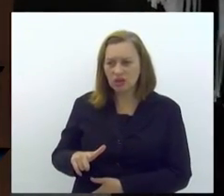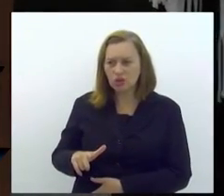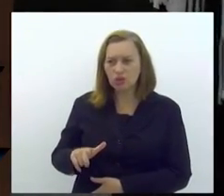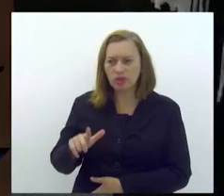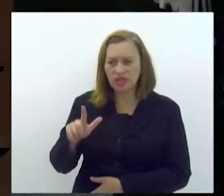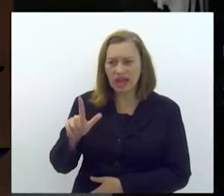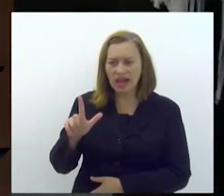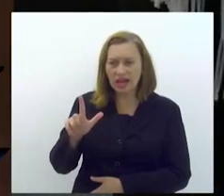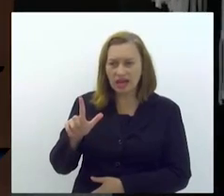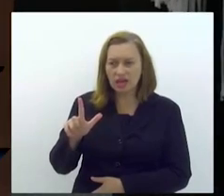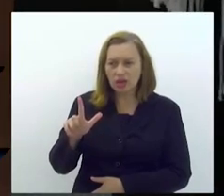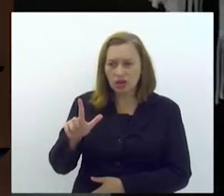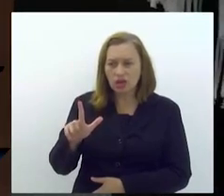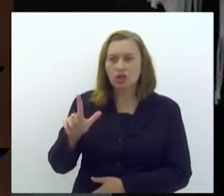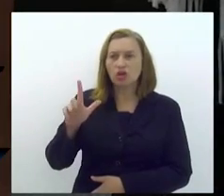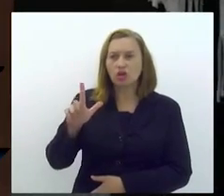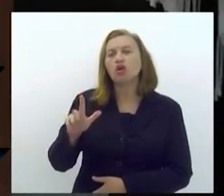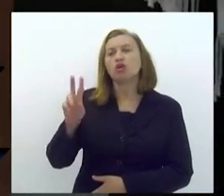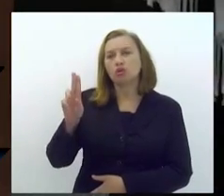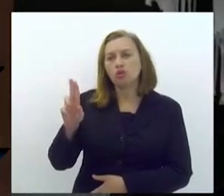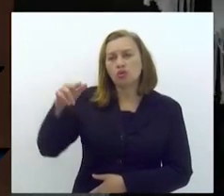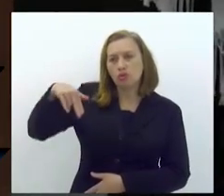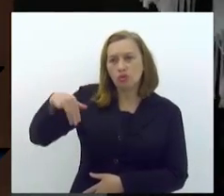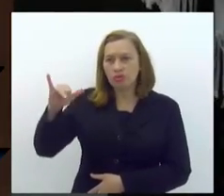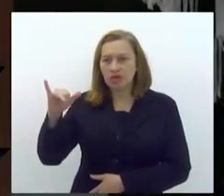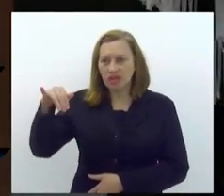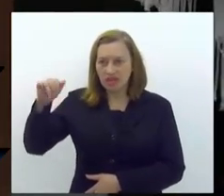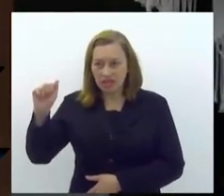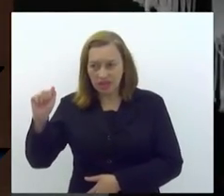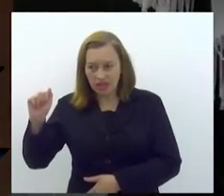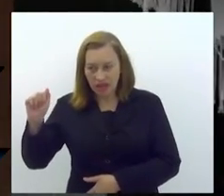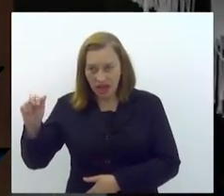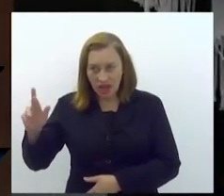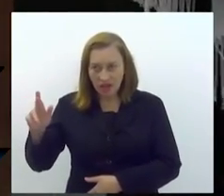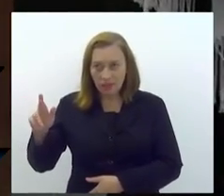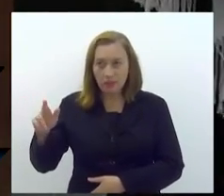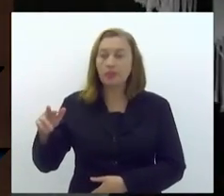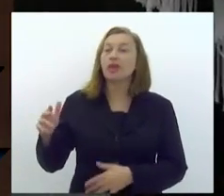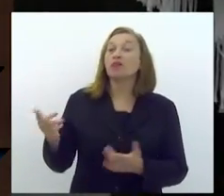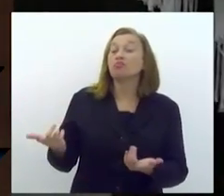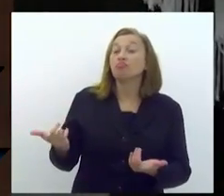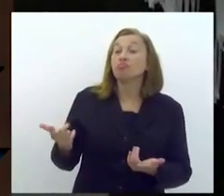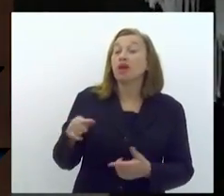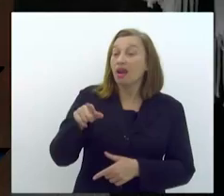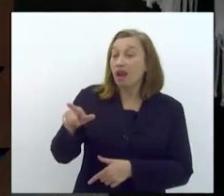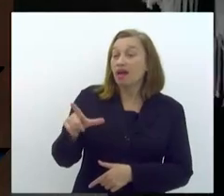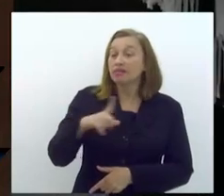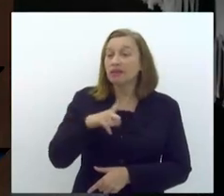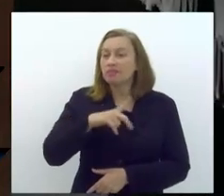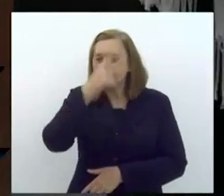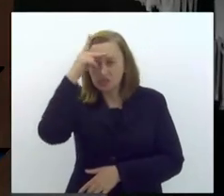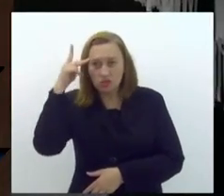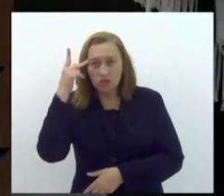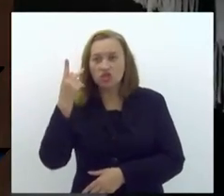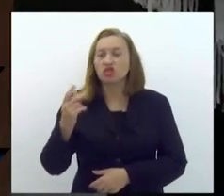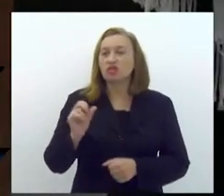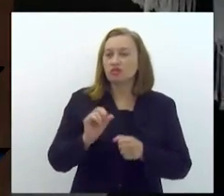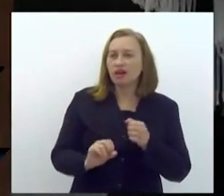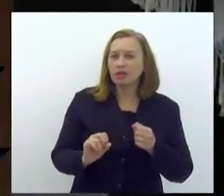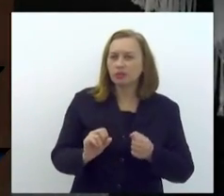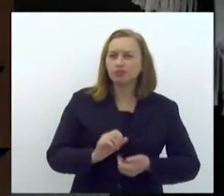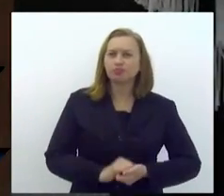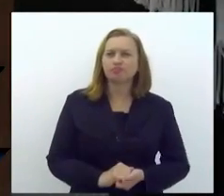famílias pessoas habitantes em todos os lugares terão aqueles que farão